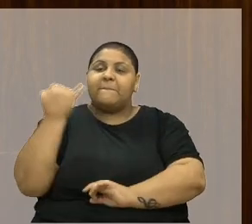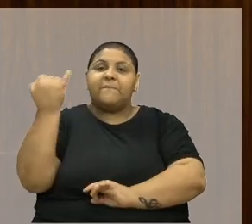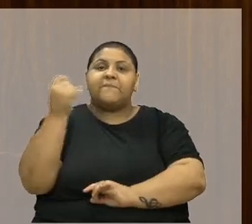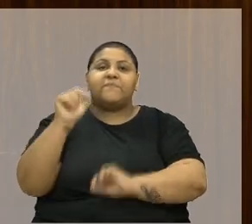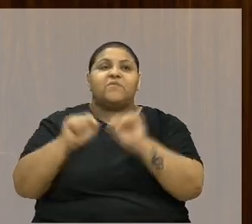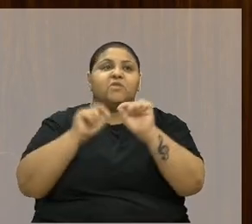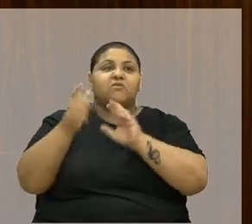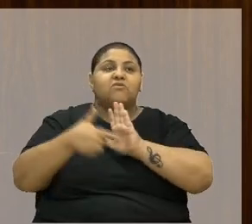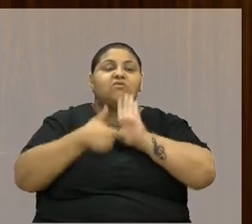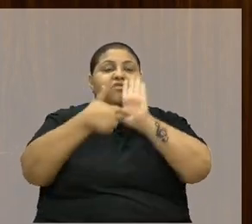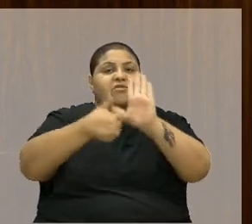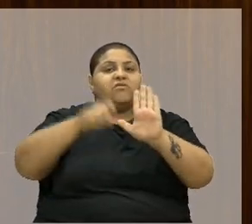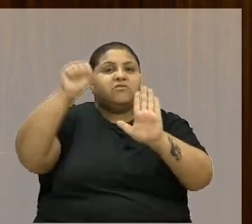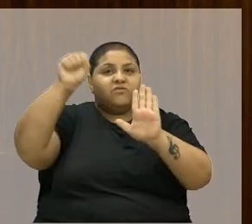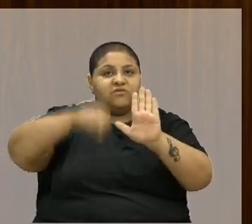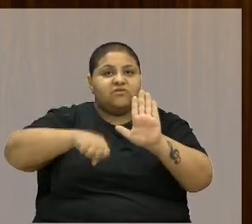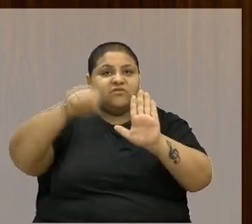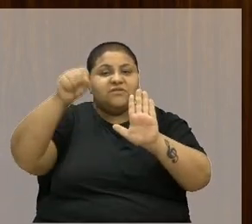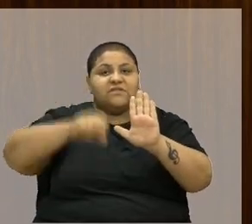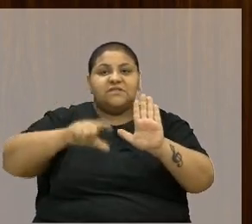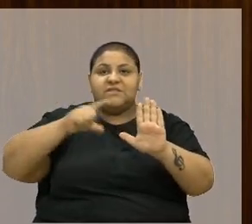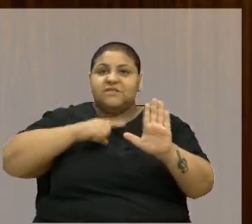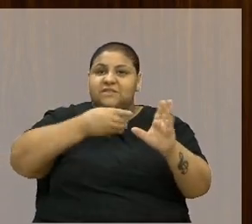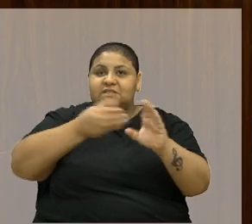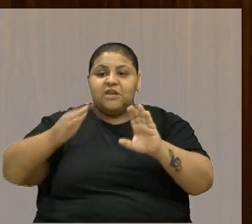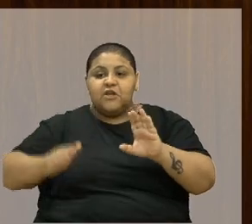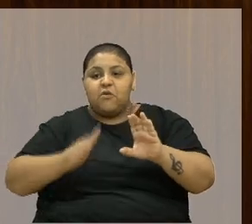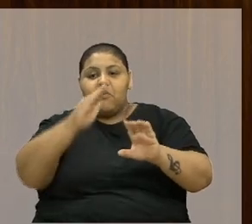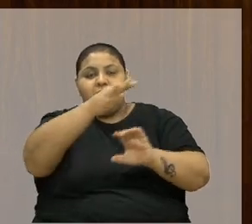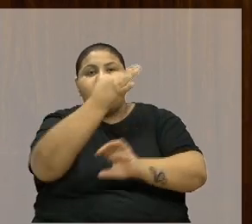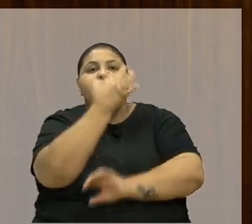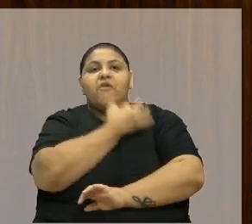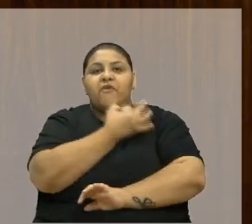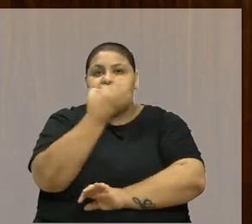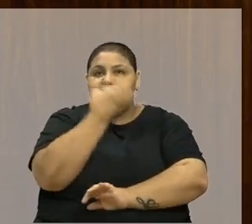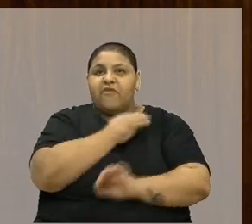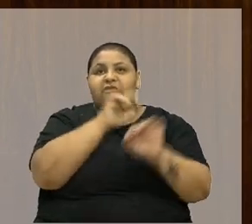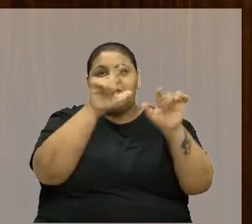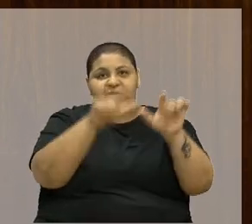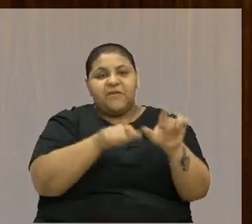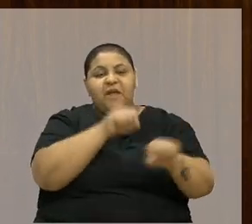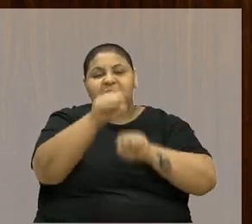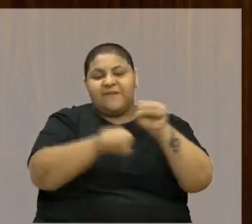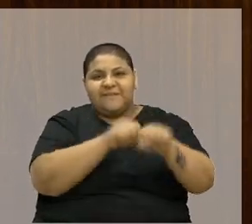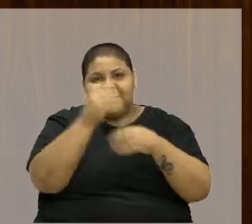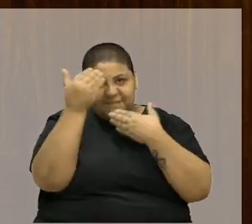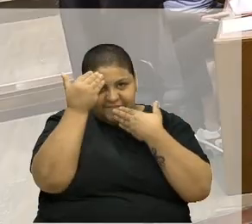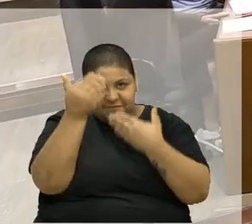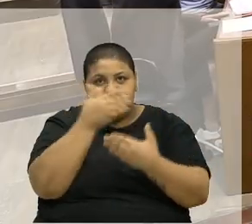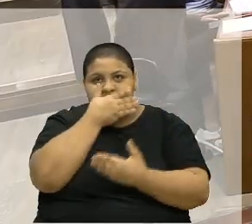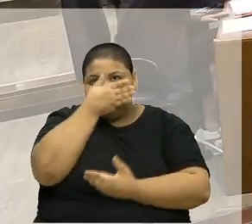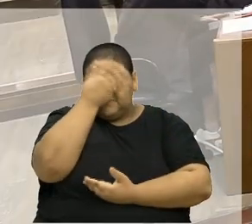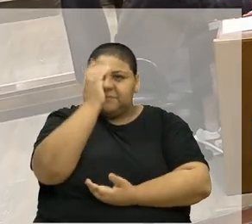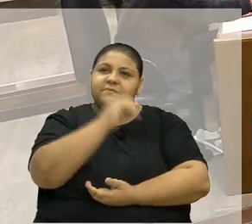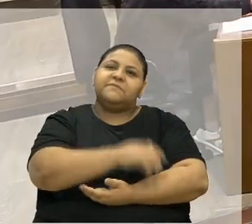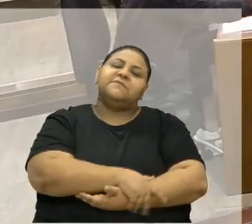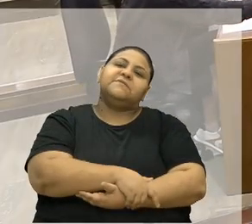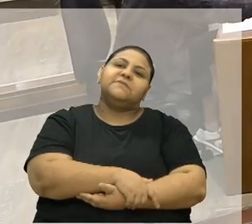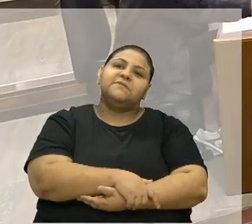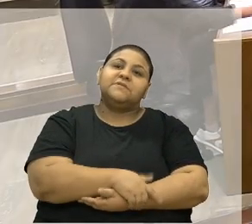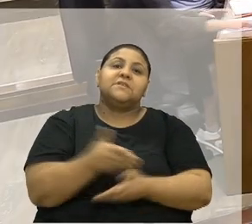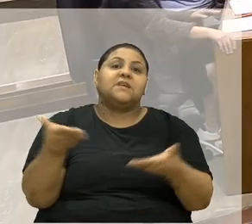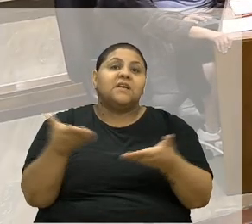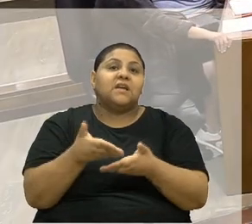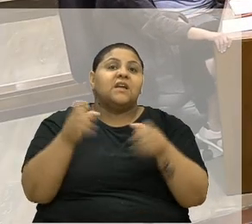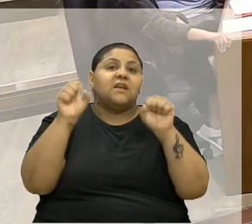que mostra que sim mesmo muitos morros Caxias ainda é um lugar para ciclista Muito obrigado obrigada vereadora Agora